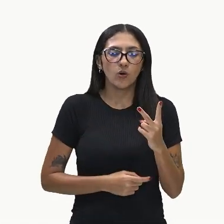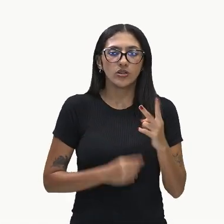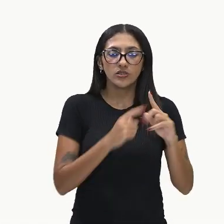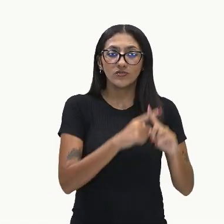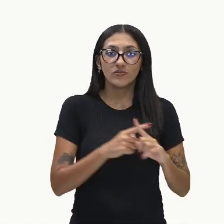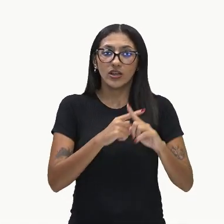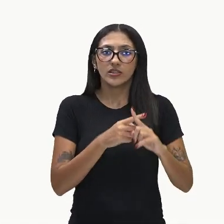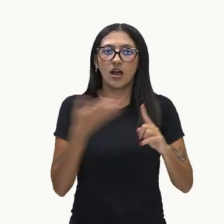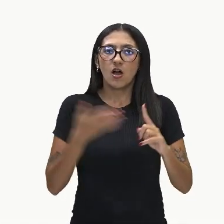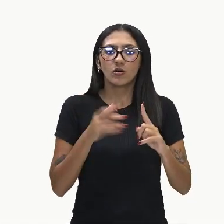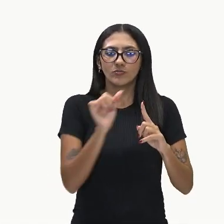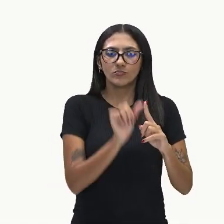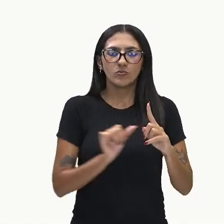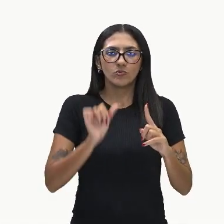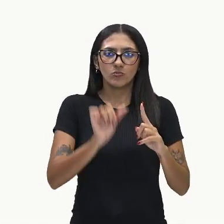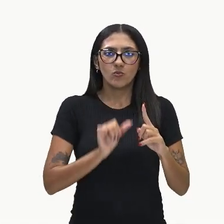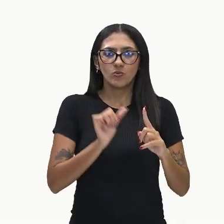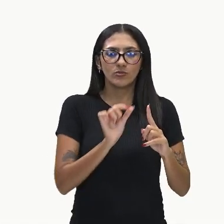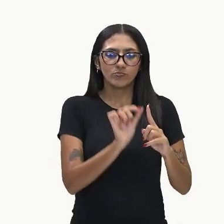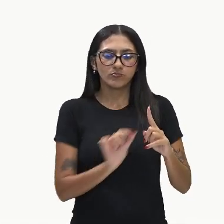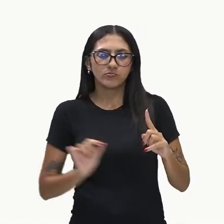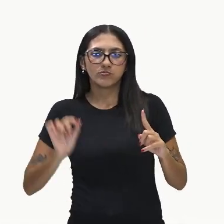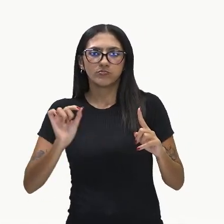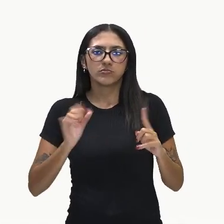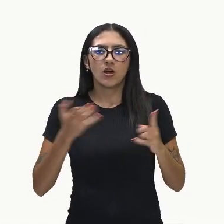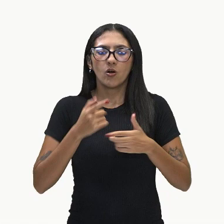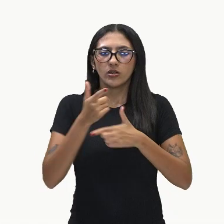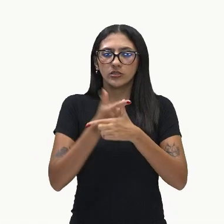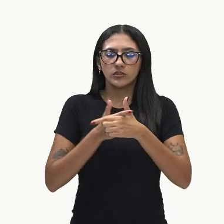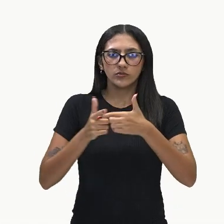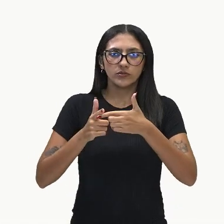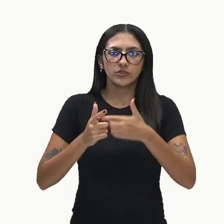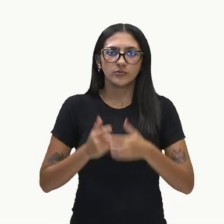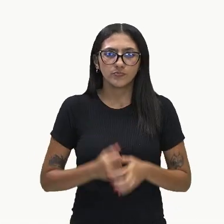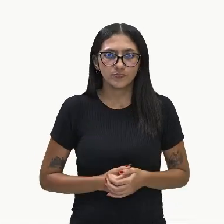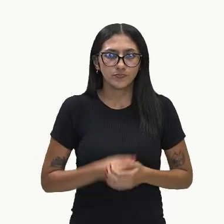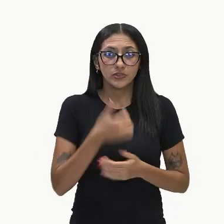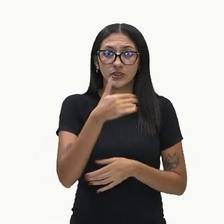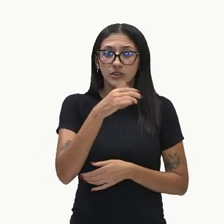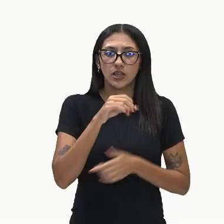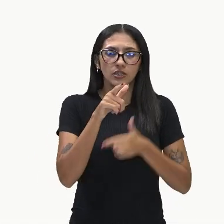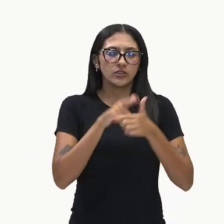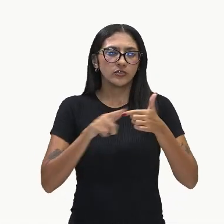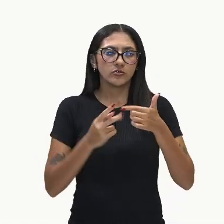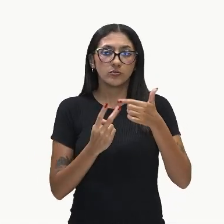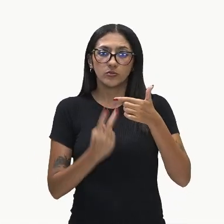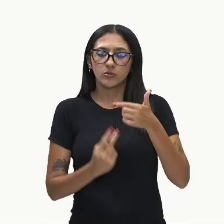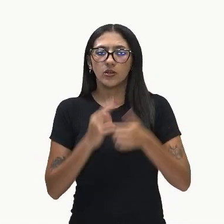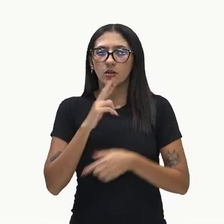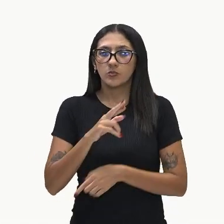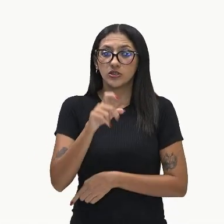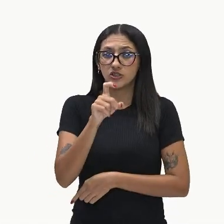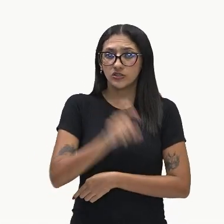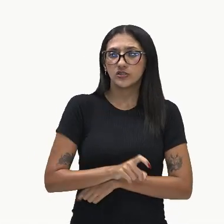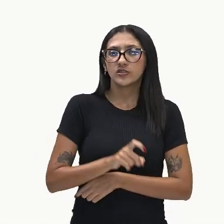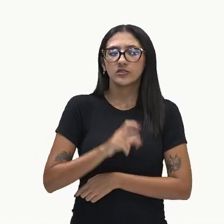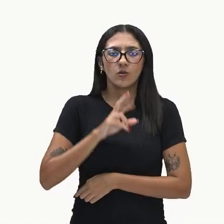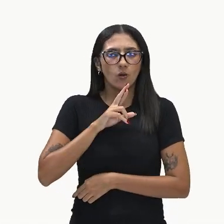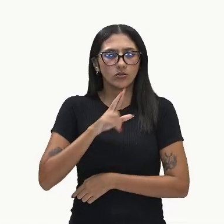a sua operação inversa, que é a divisão. E aí 10 dividido por 2, meu x aqui é igual